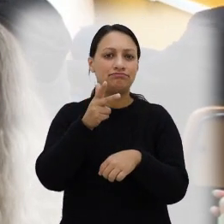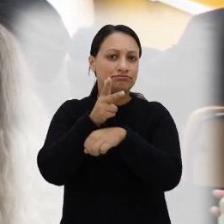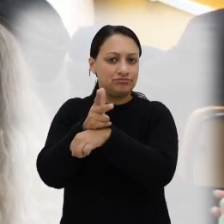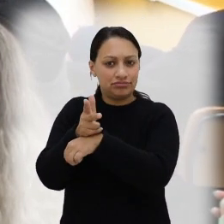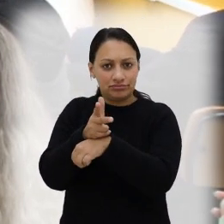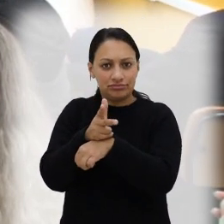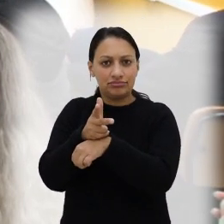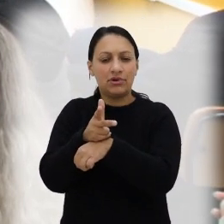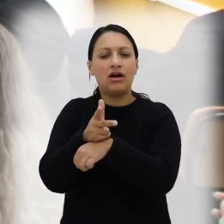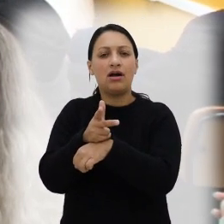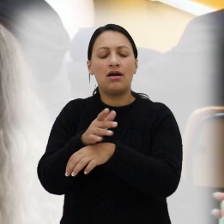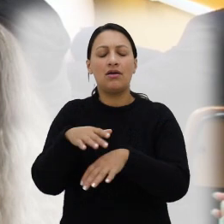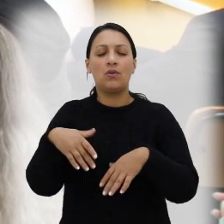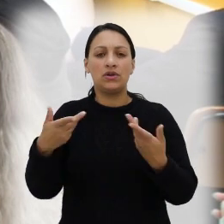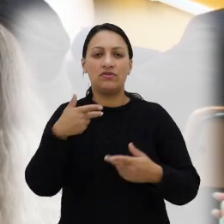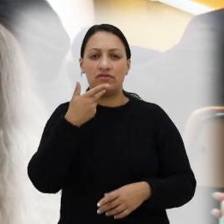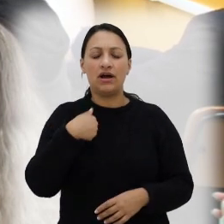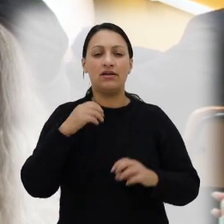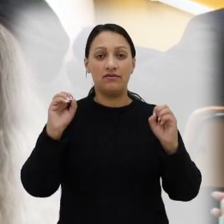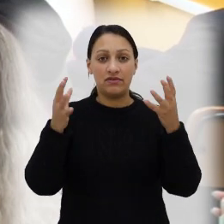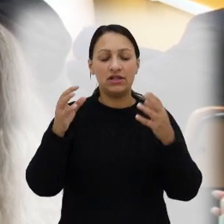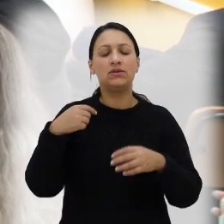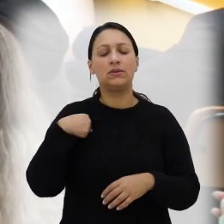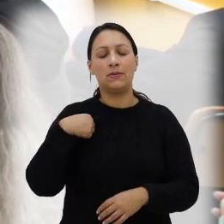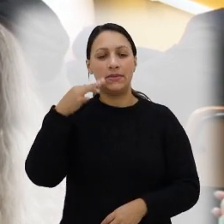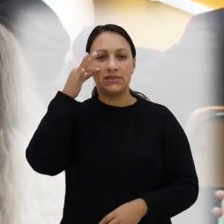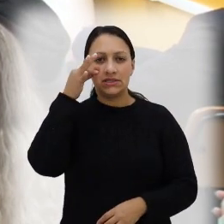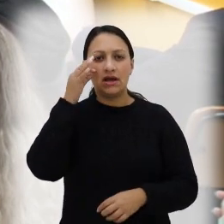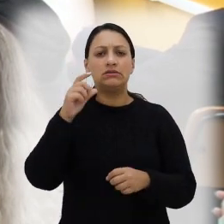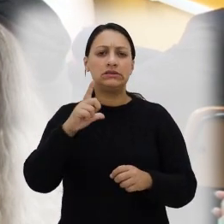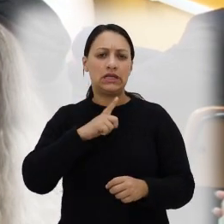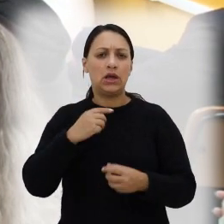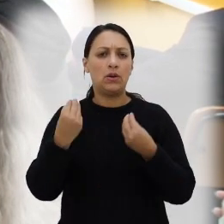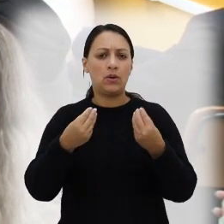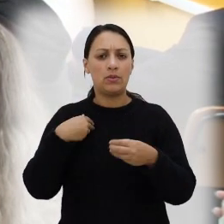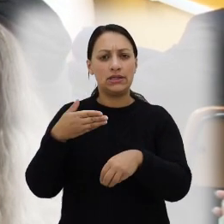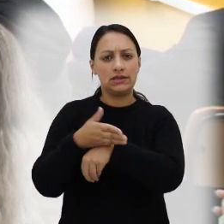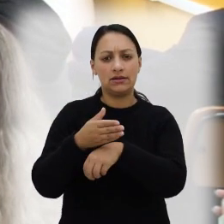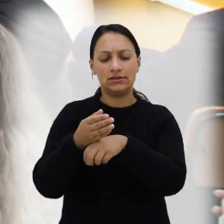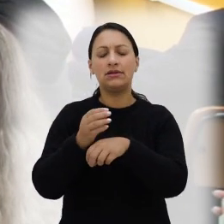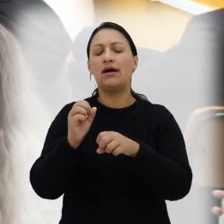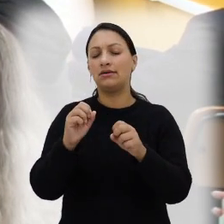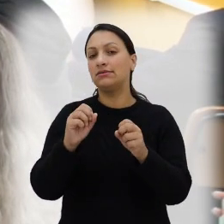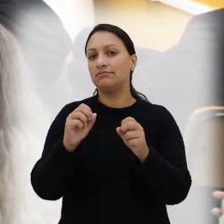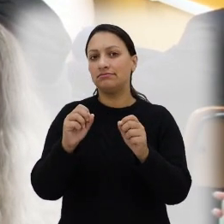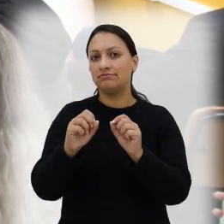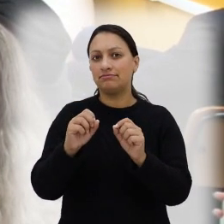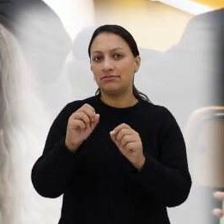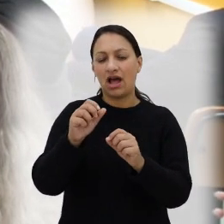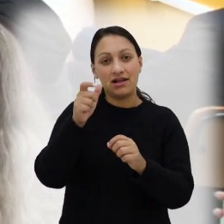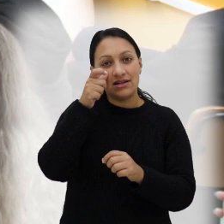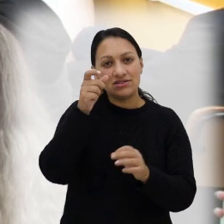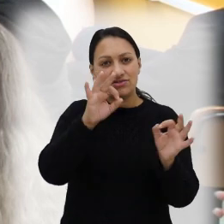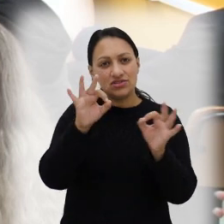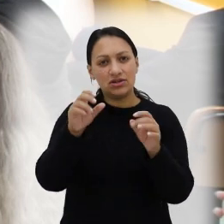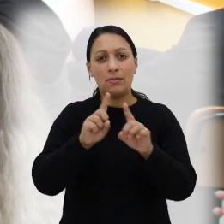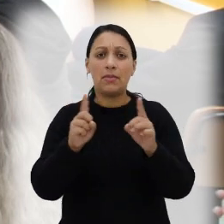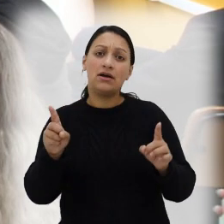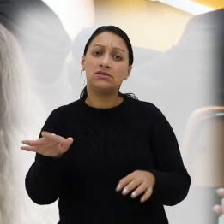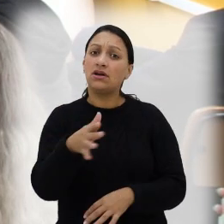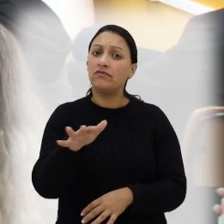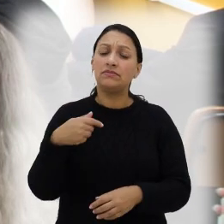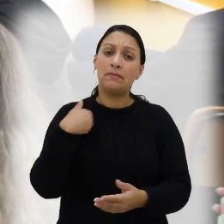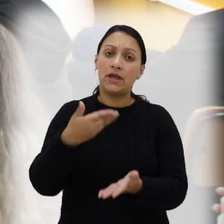ser presencial, vai ter transmissão, pode ser acessado transmissão, mas a ideia é que talvez perca alguma coisa ali do momento